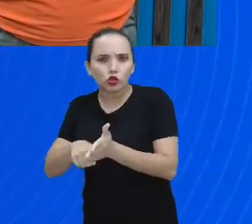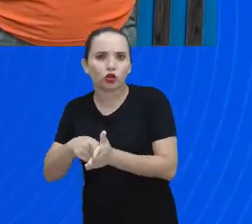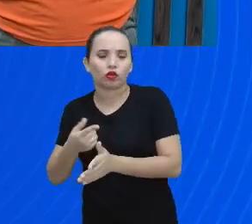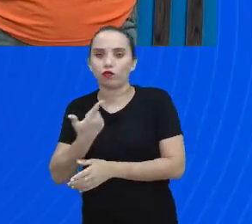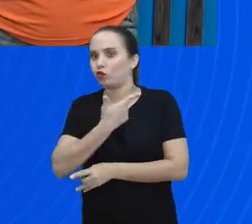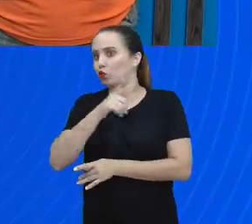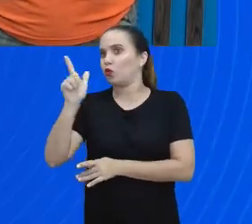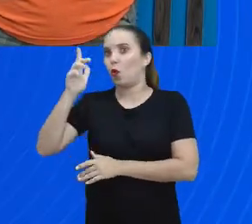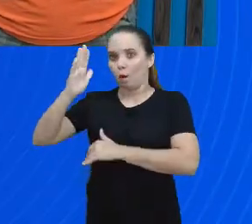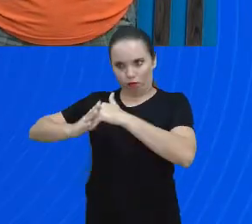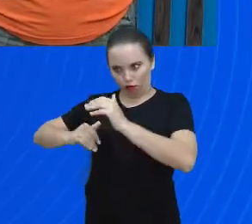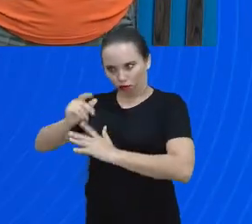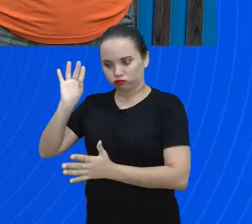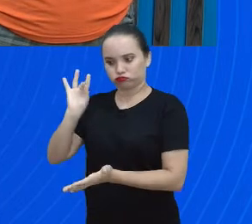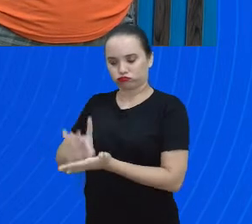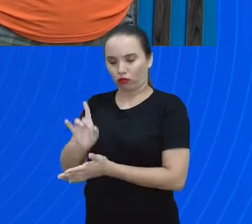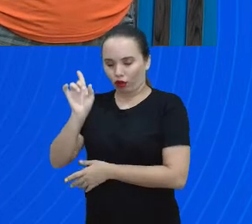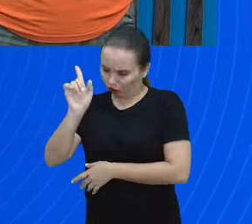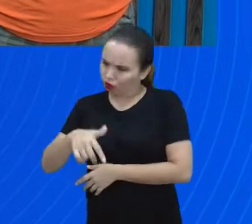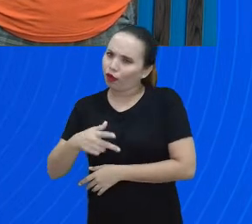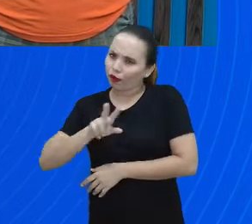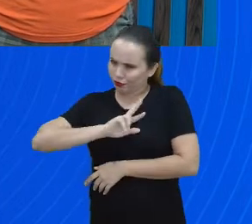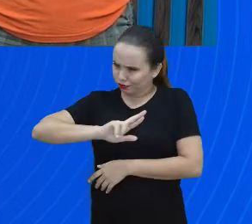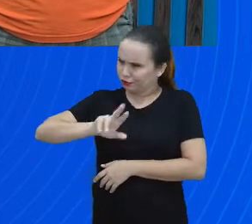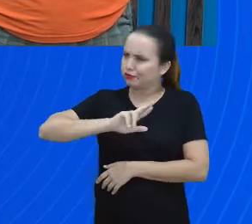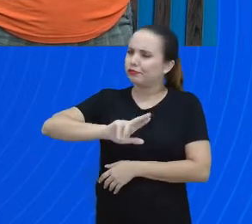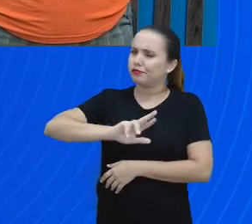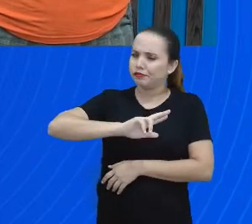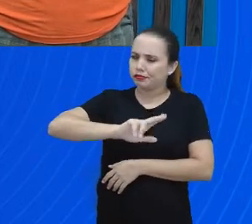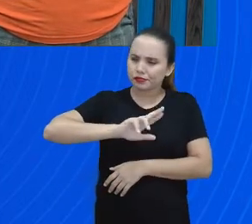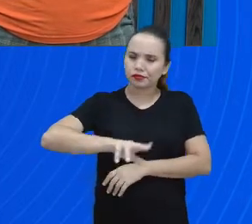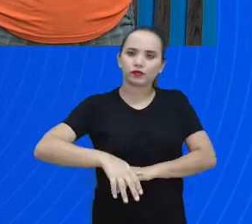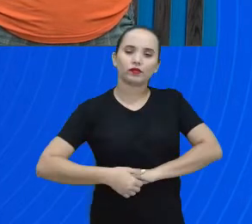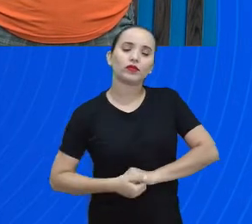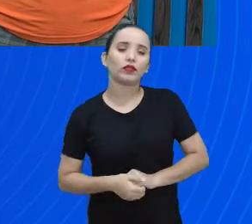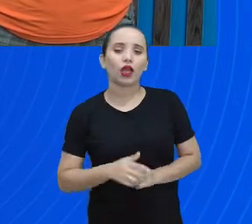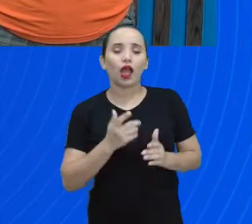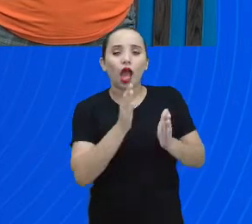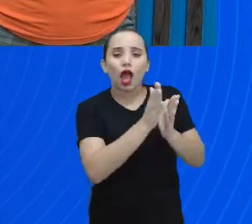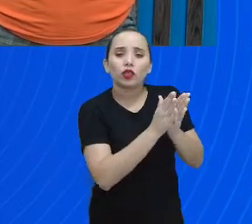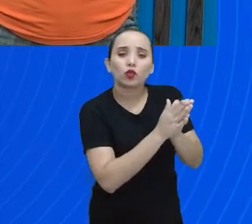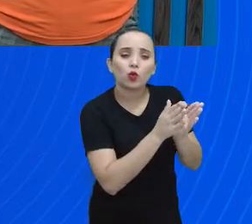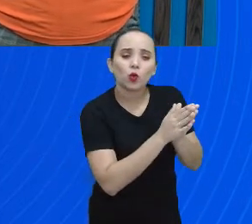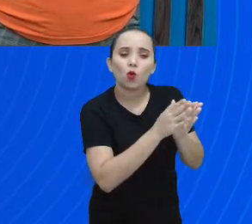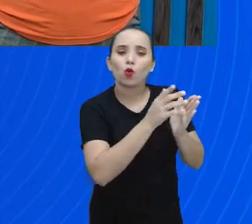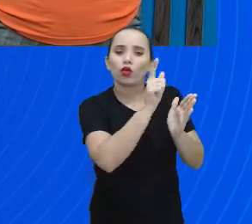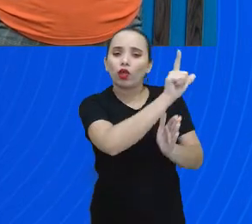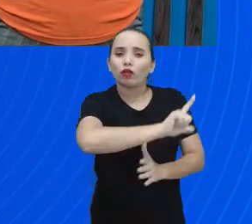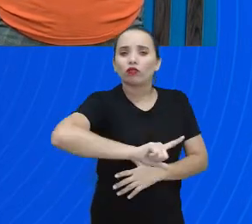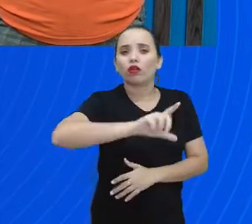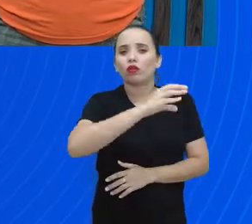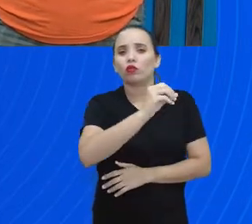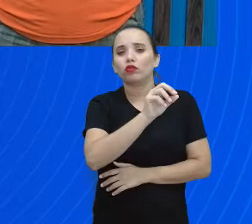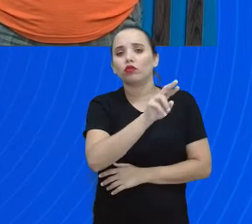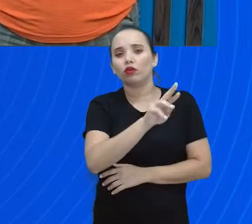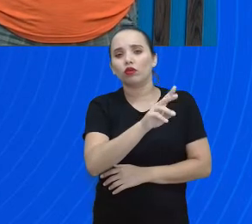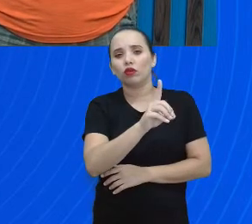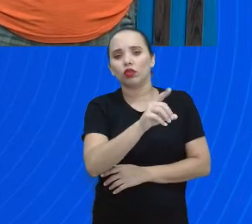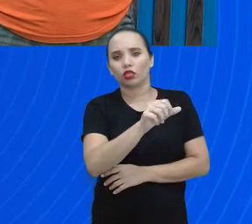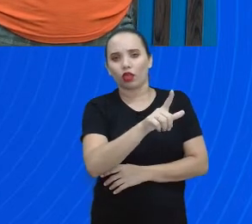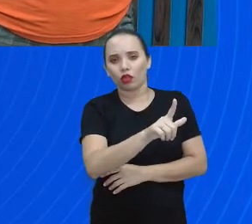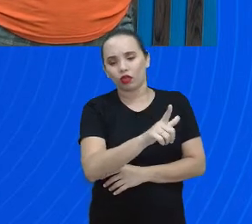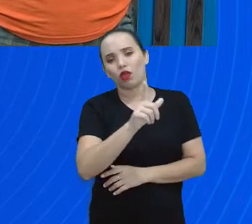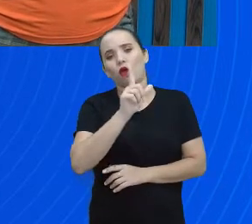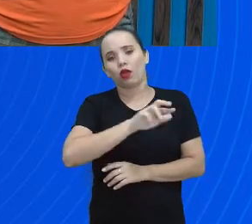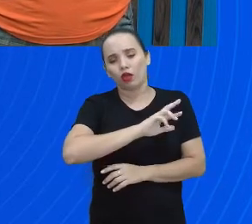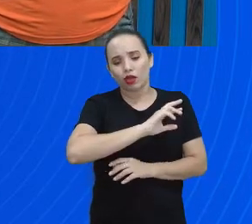que é bem diferente, né? Aquelas xilogravuras das capas do cordel, uma coisa bem simplesinha, enquanto que no armorial ele